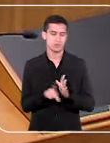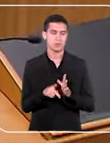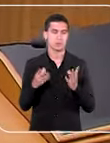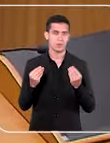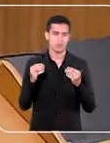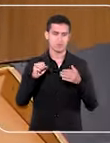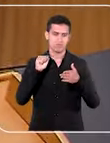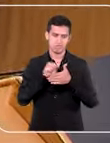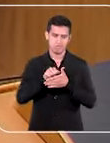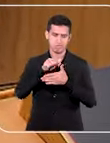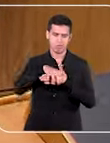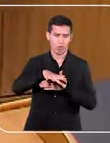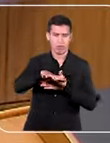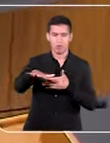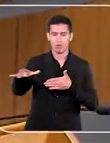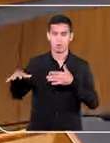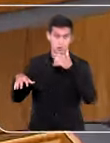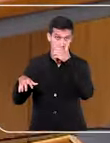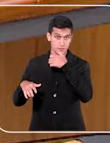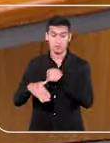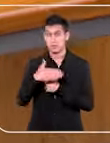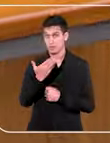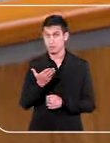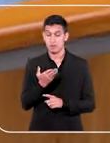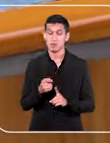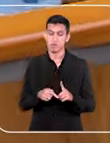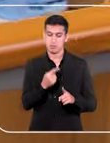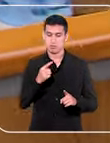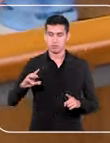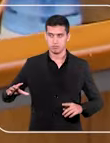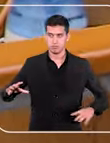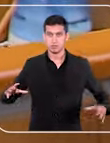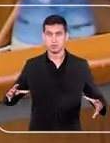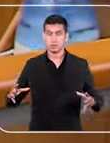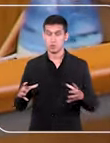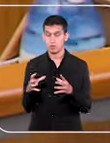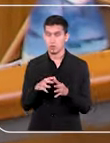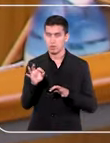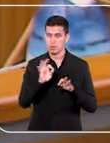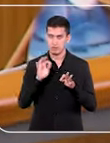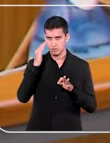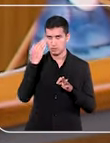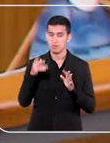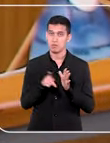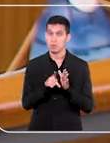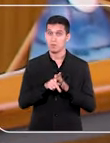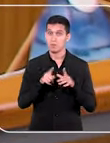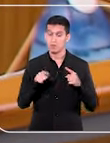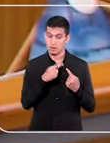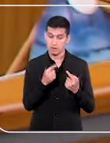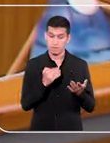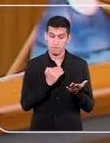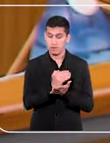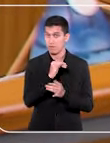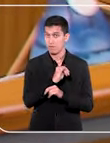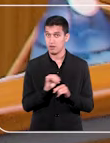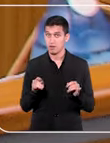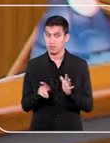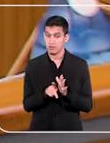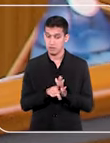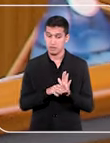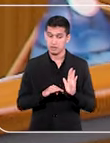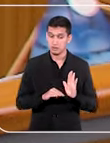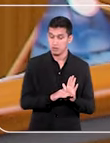de grande repercussão social. Nesse caso, a 1ª Seção fixou entendimento segundo o qual o termo inicial